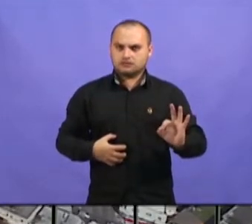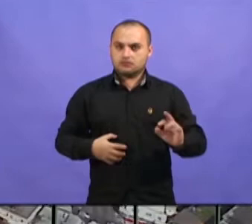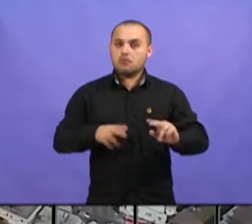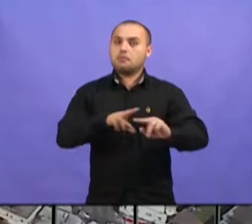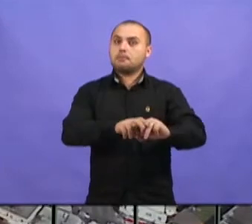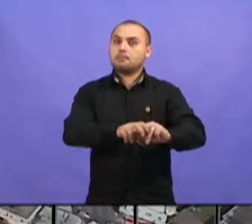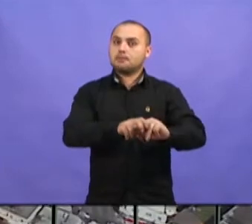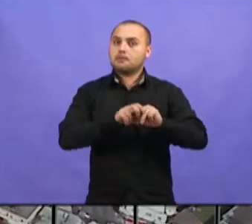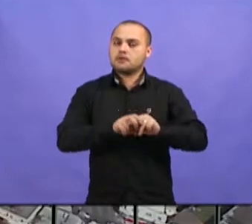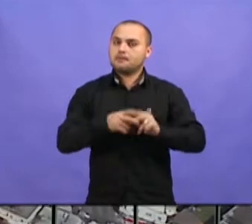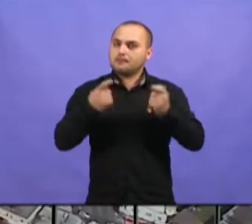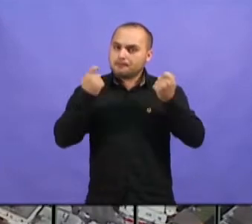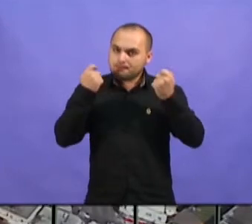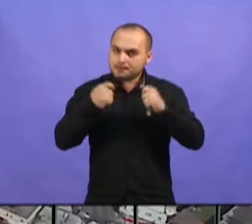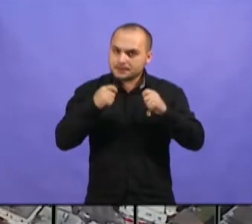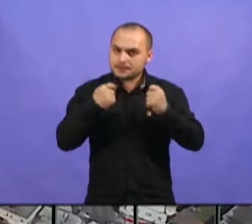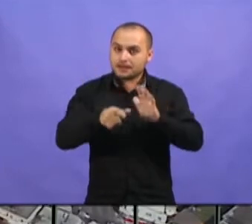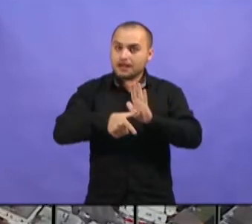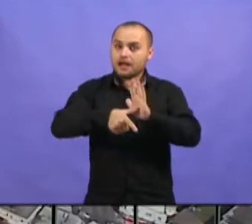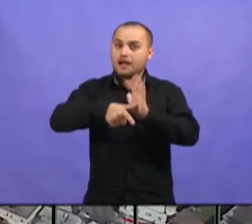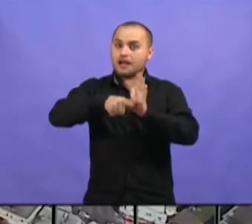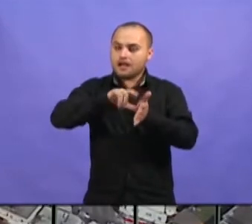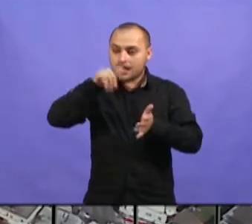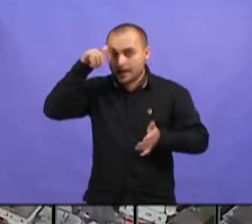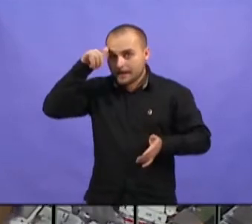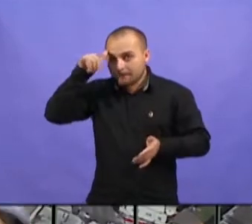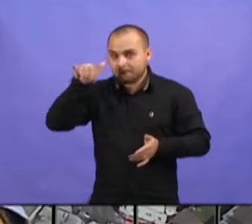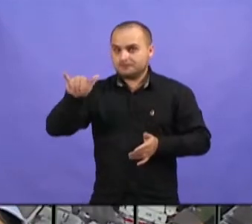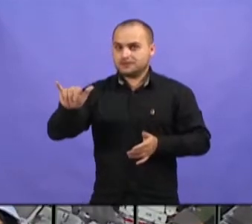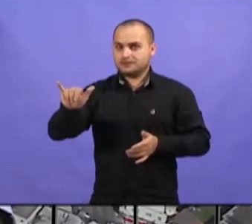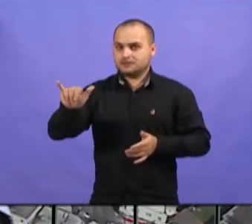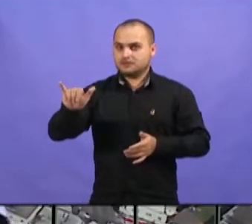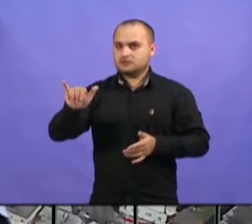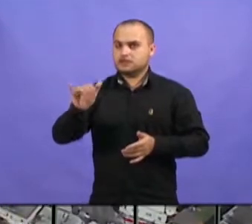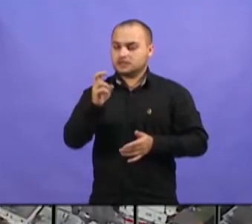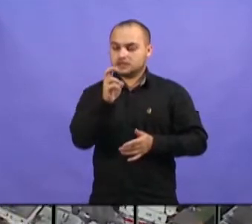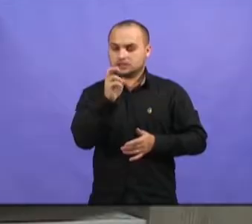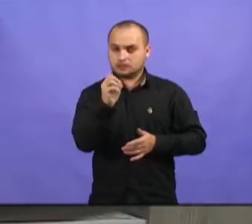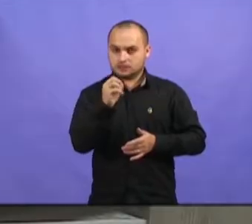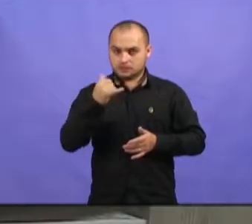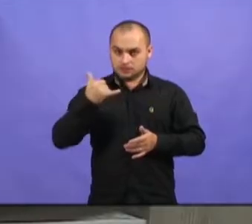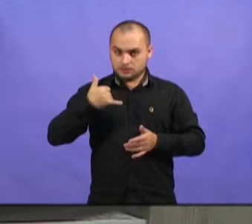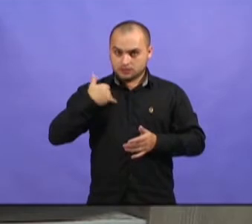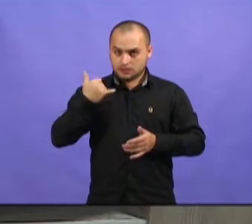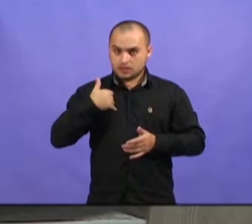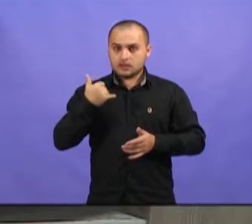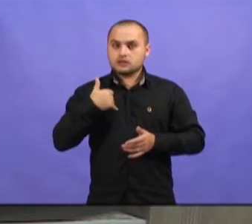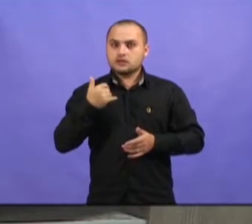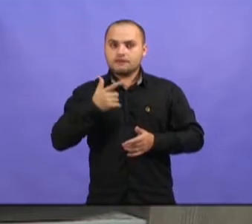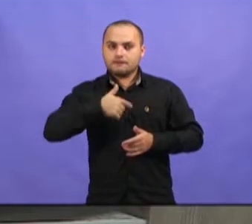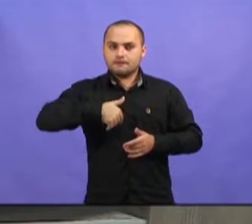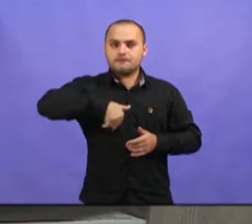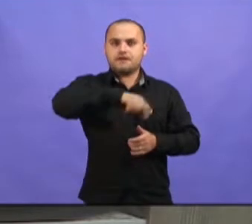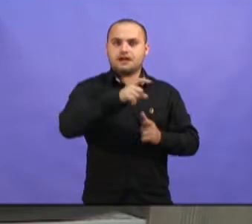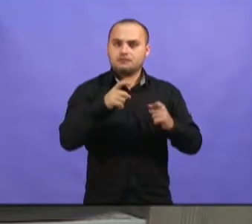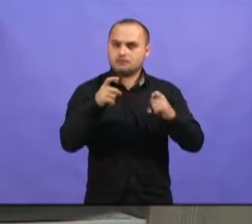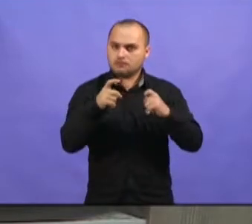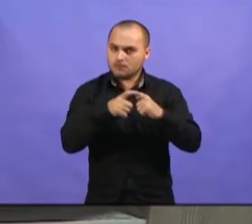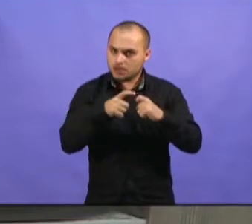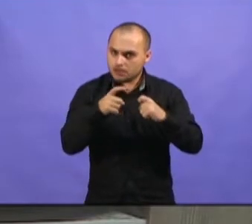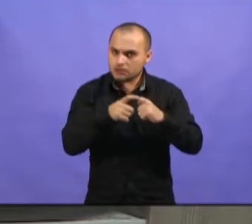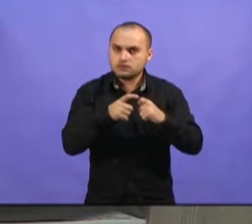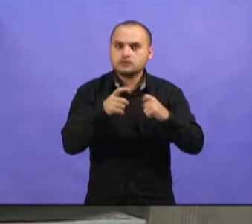isso que a gente precisa prevenir, precisa, a partir de 50 anos, consultar para fazer a